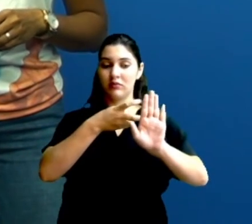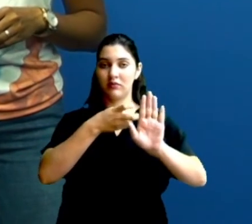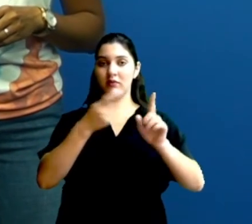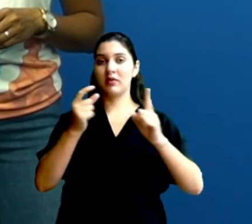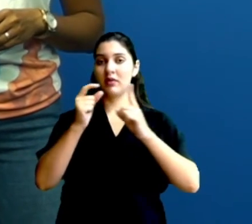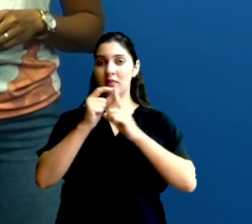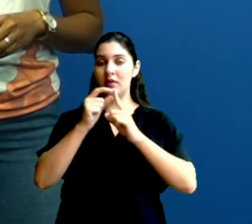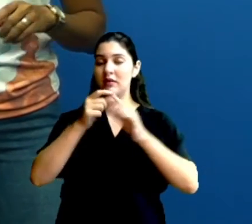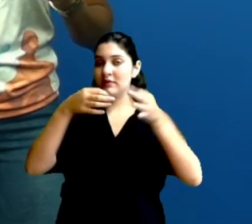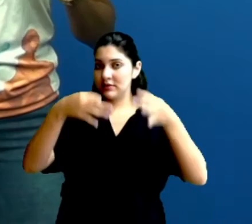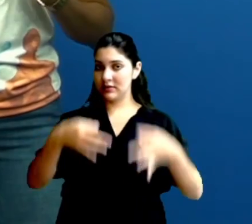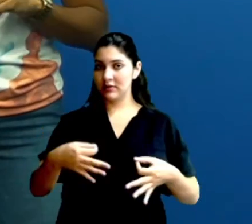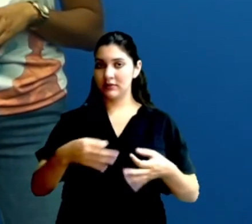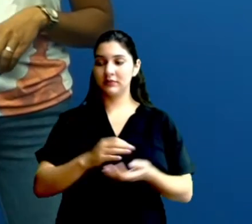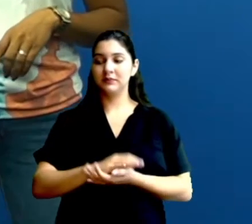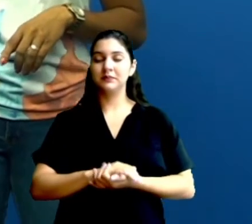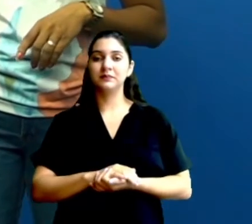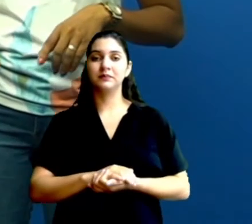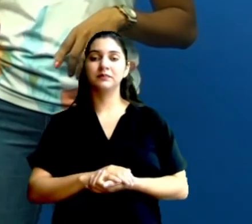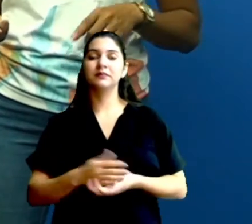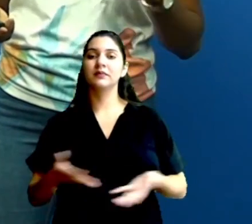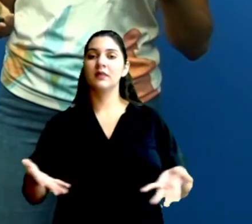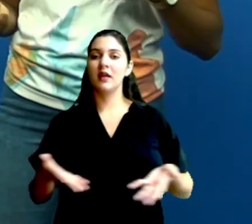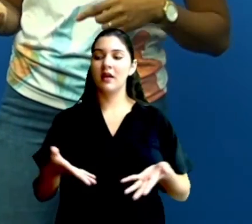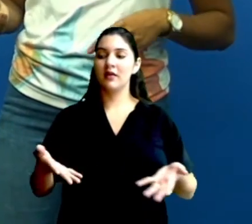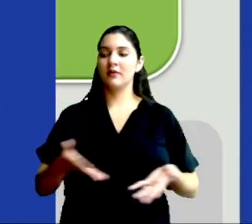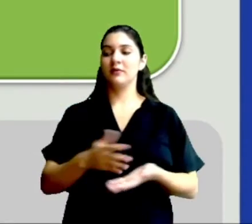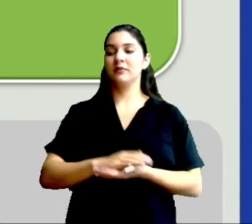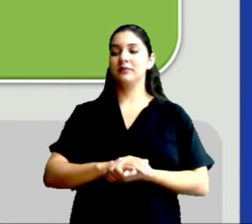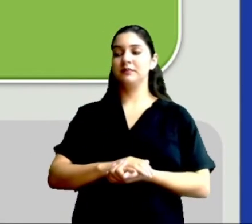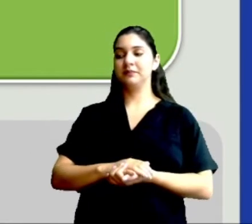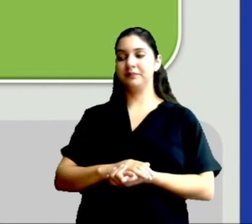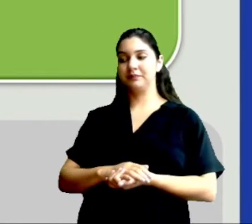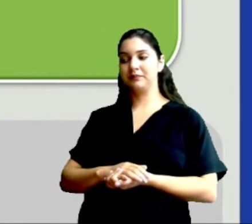palavra, certo? Agora, gente,